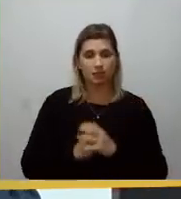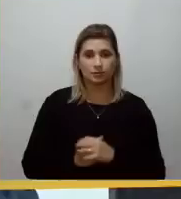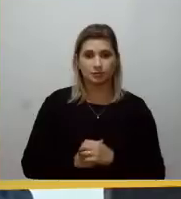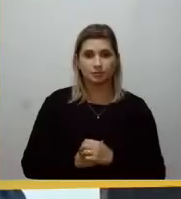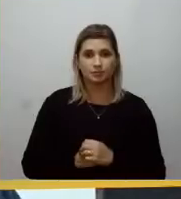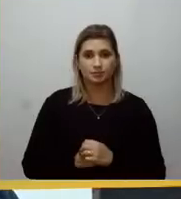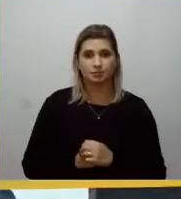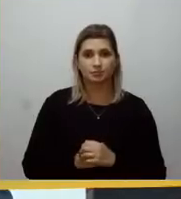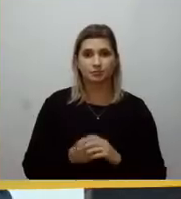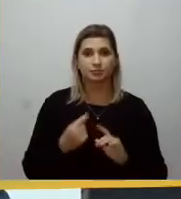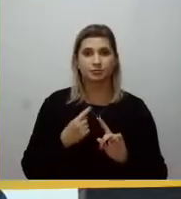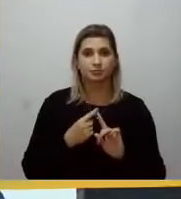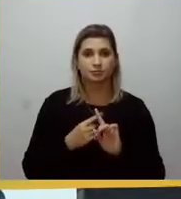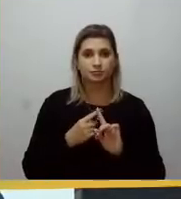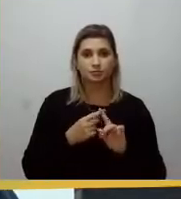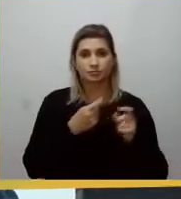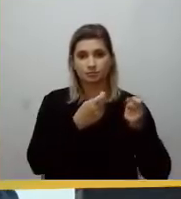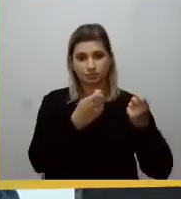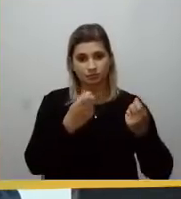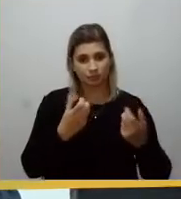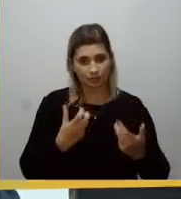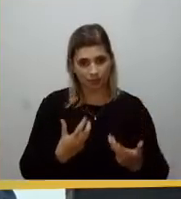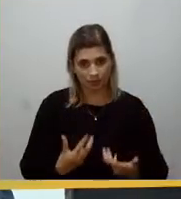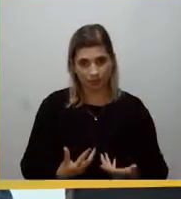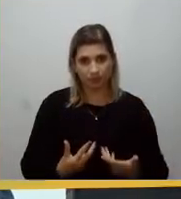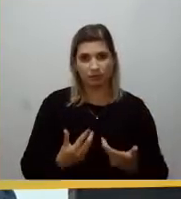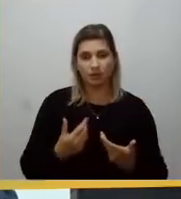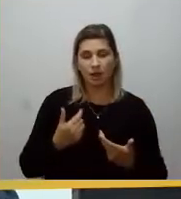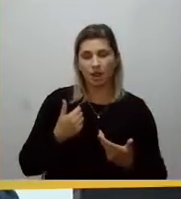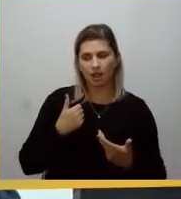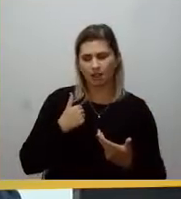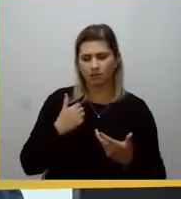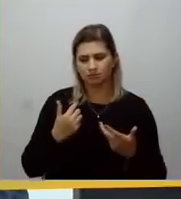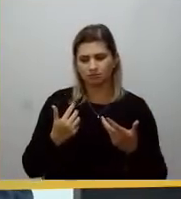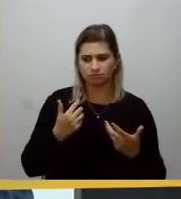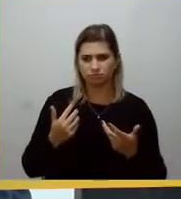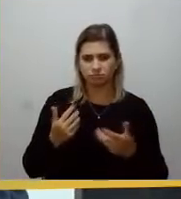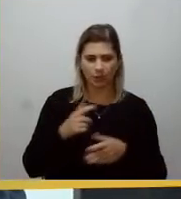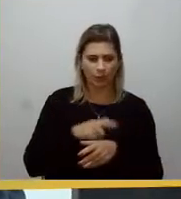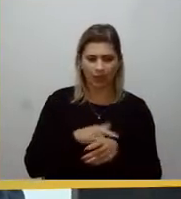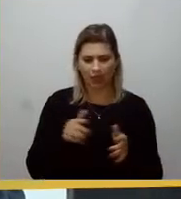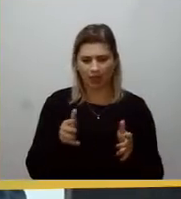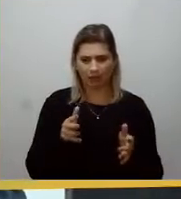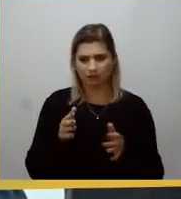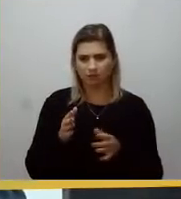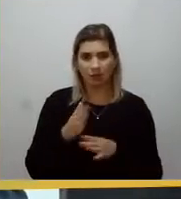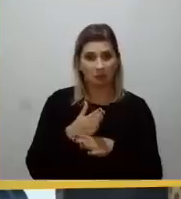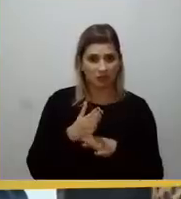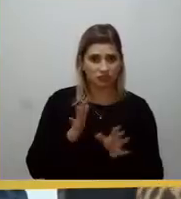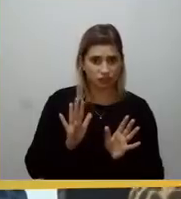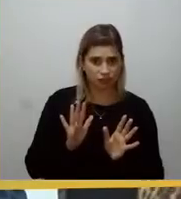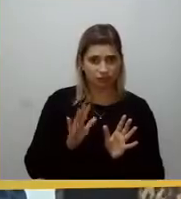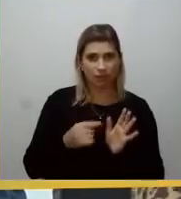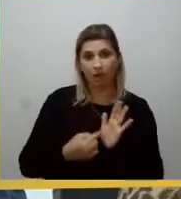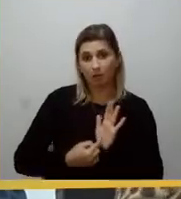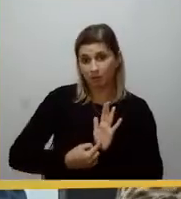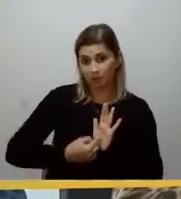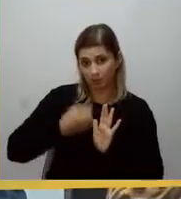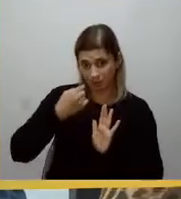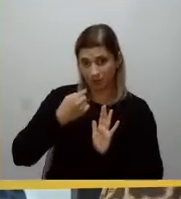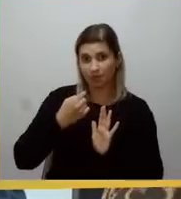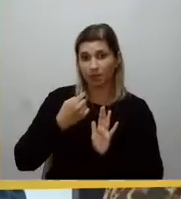tivemos aqui explicação, talvez eu tenha me perdido na cronologia, o primeiro passo que